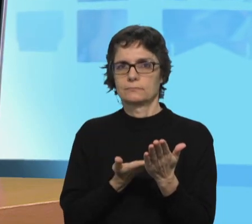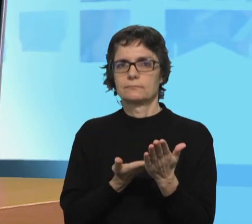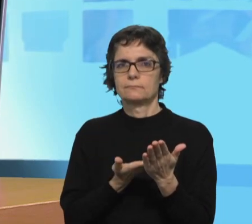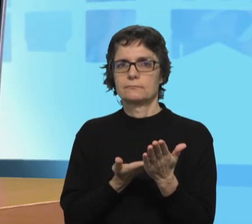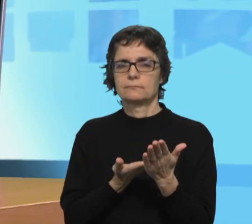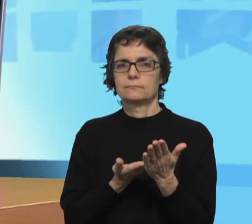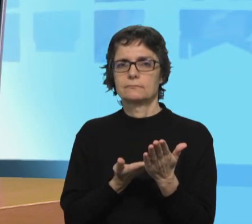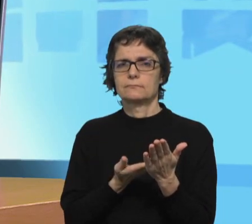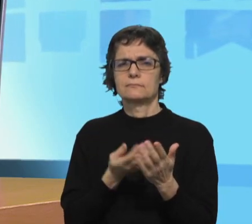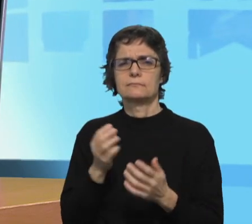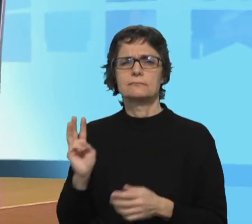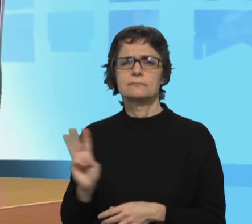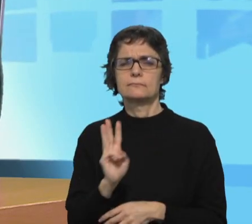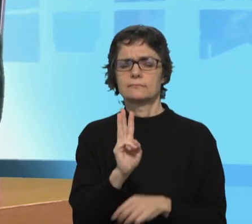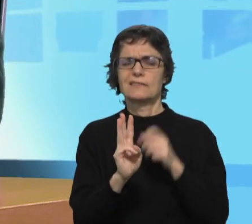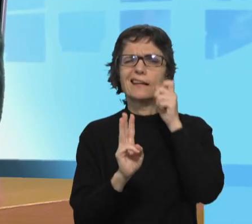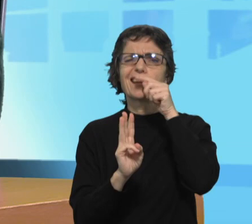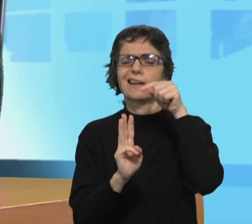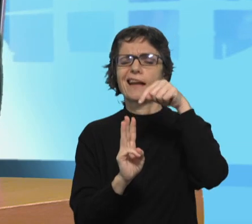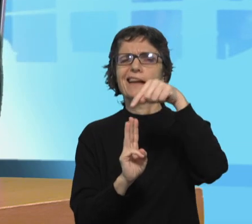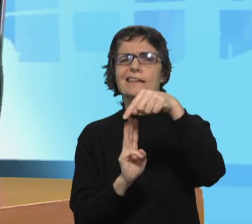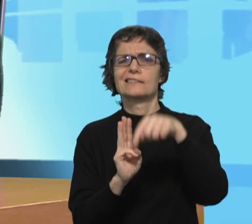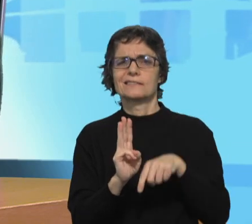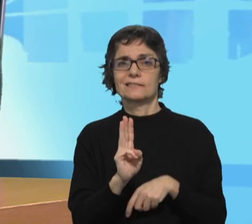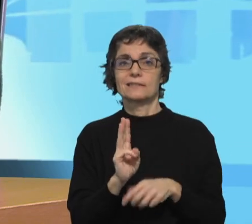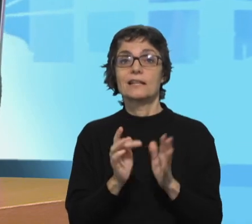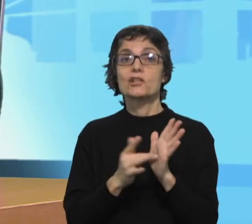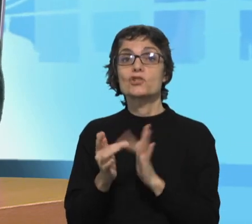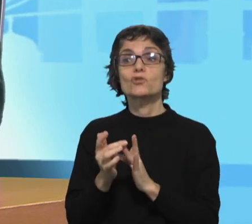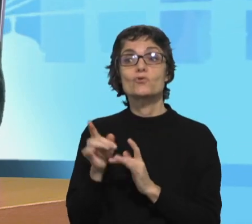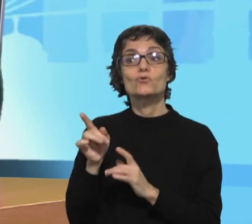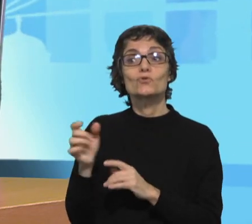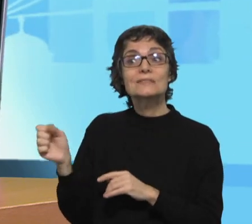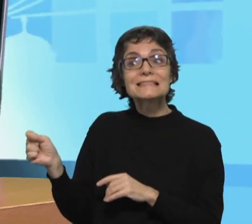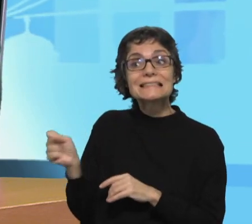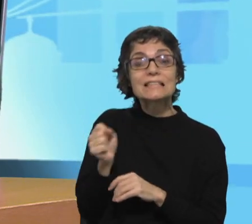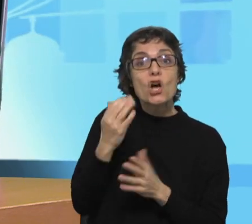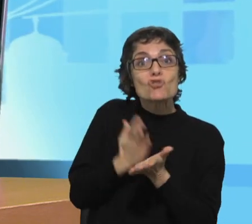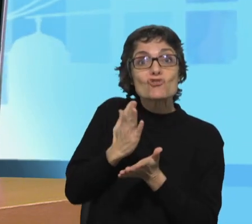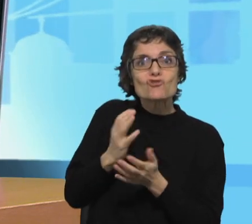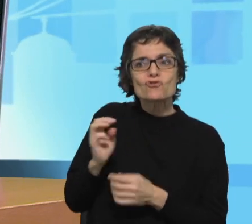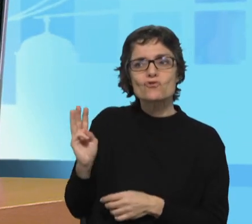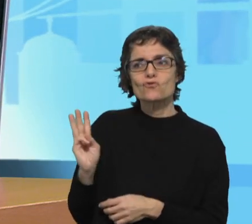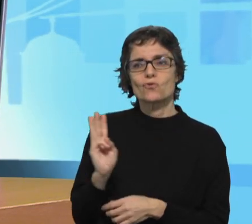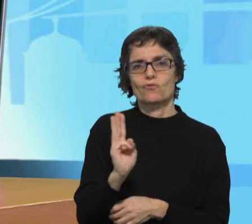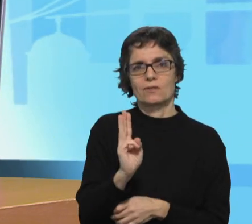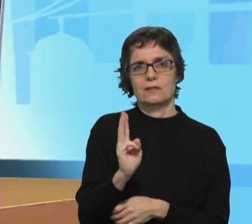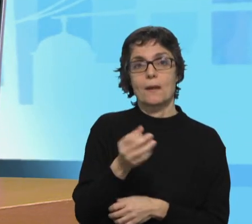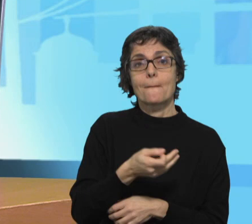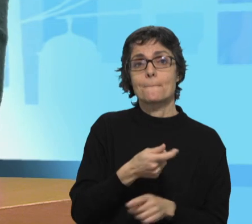quem são os discípulos que foram com ele? Diz o texto, Jesus tomou só consigo Pedro, Tiago e